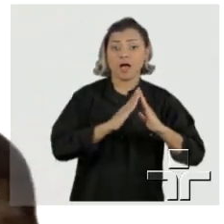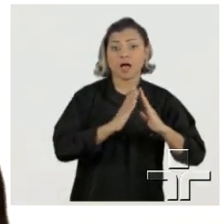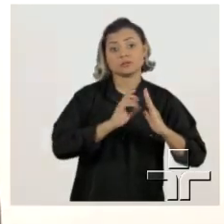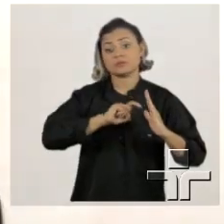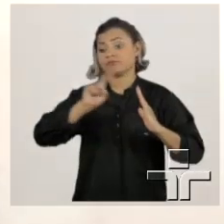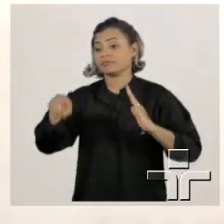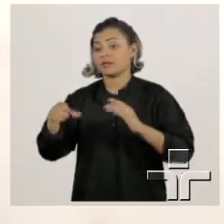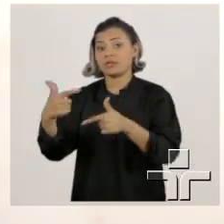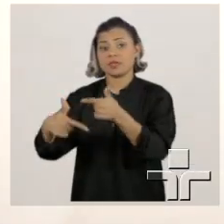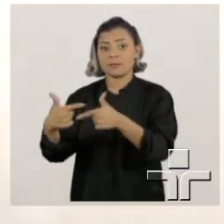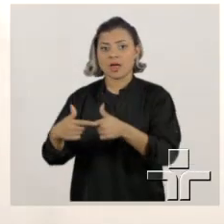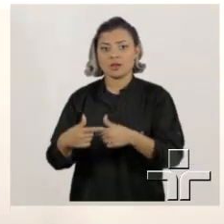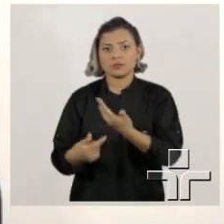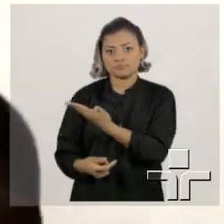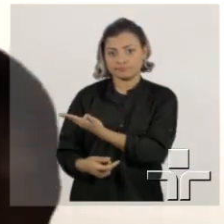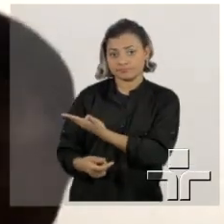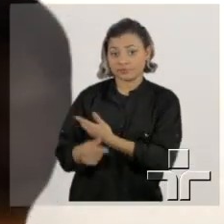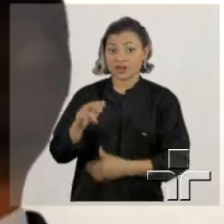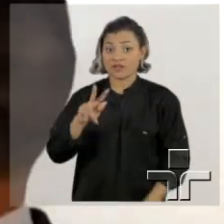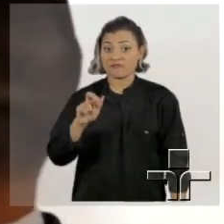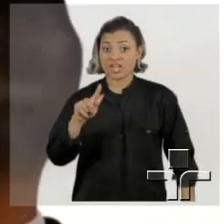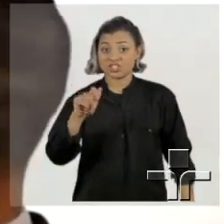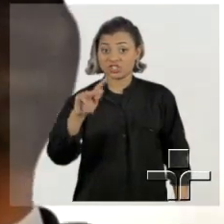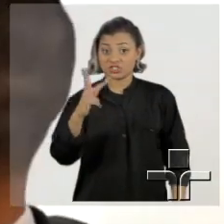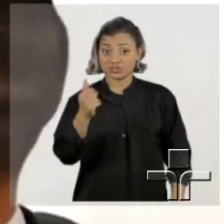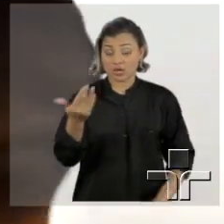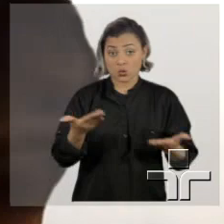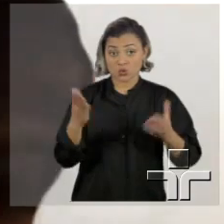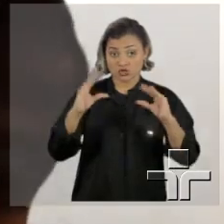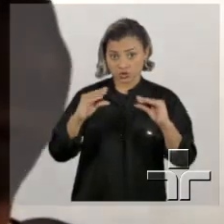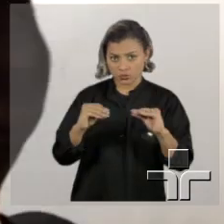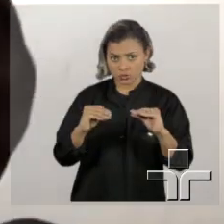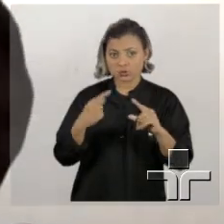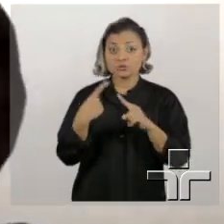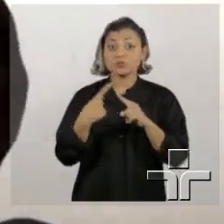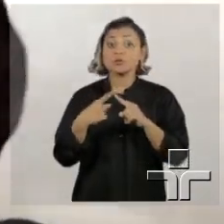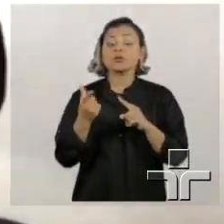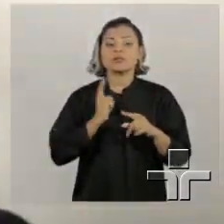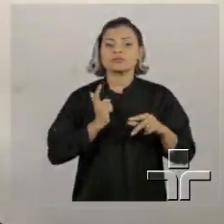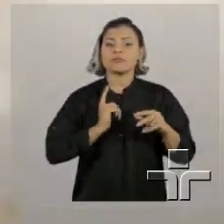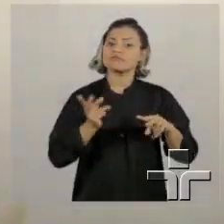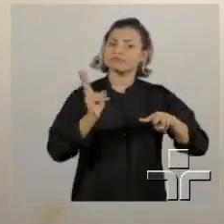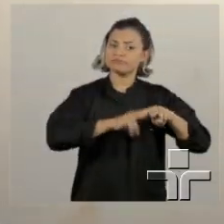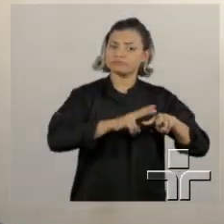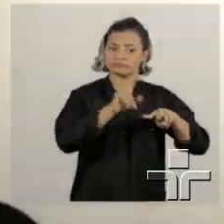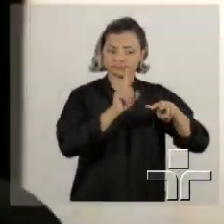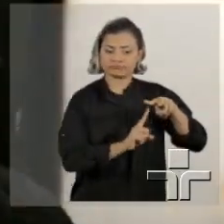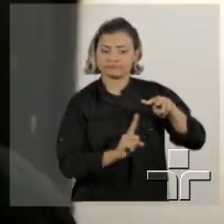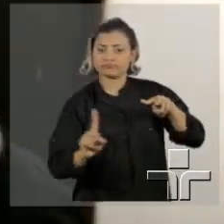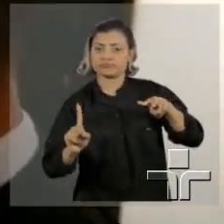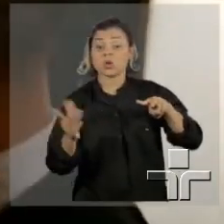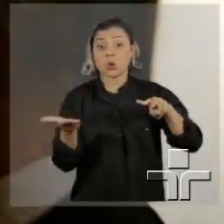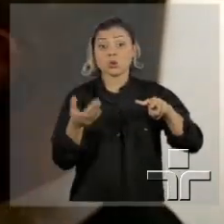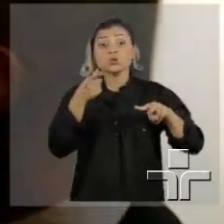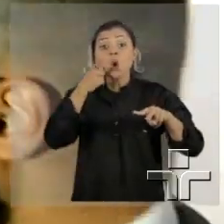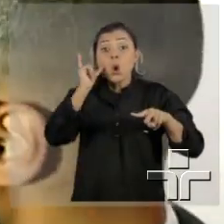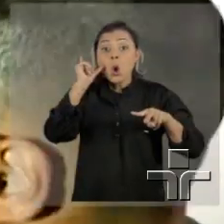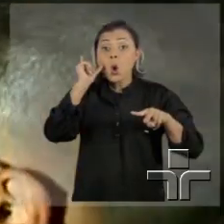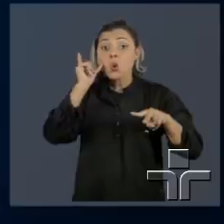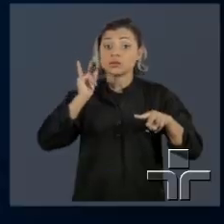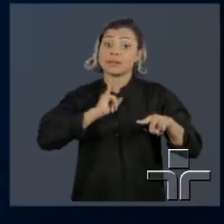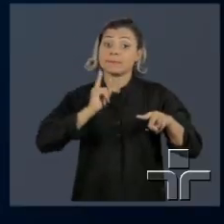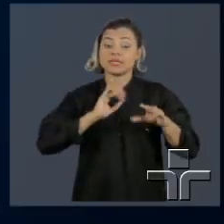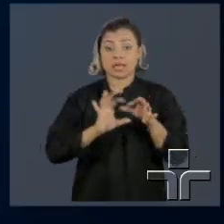Bruno saiu da cadeia em Varginha agora à noite. O direito à progressão ao regime semiaberto foi concedido ontem pela Justiça